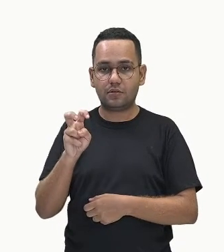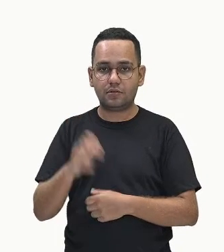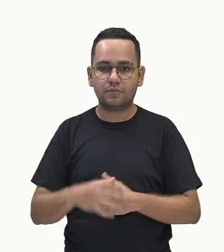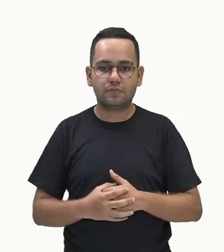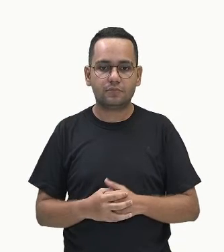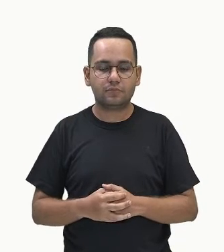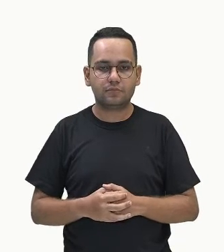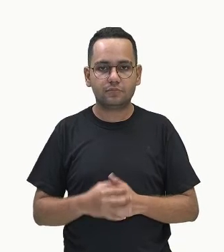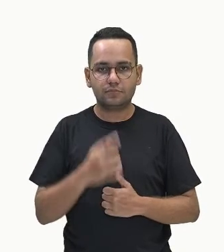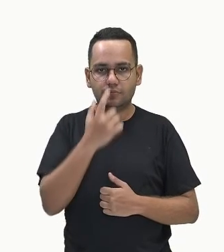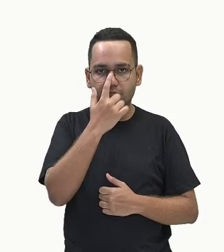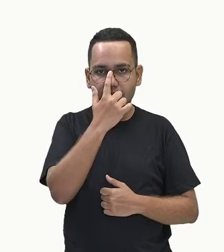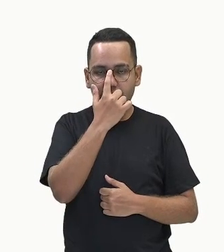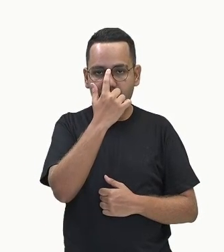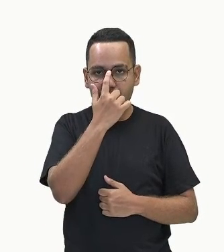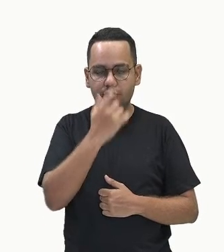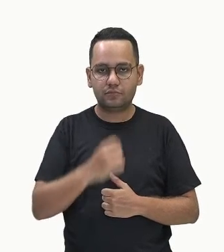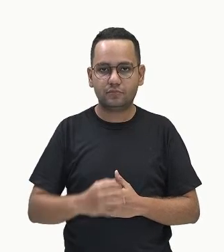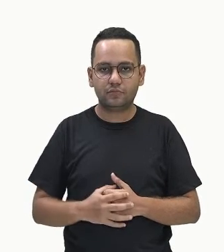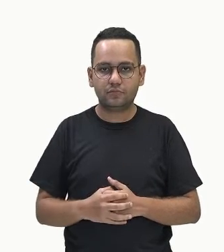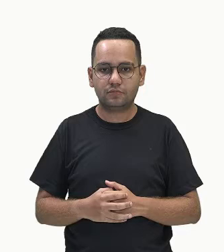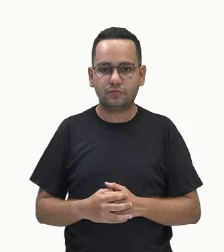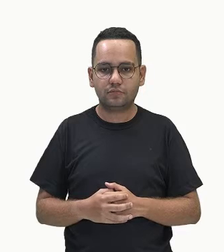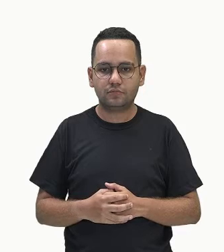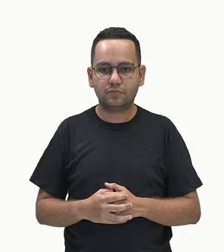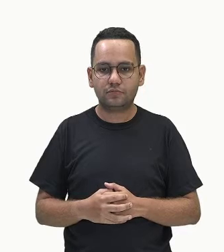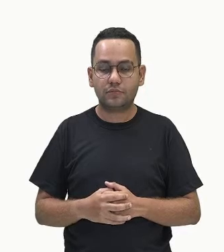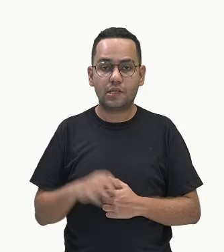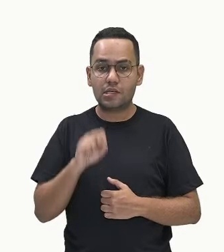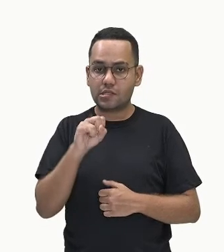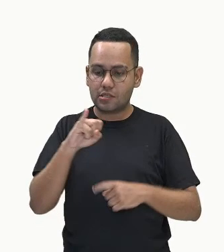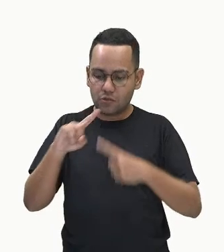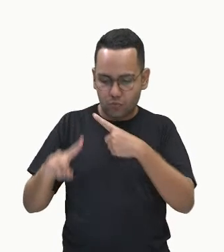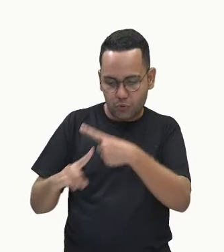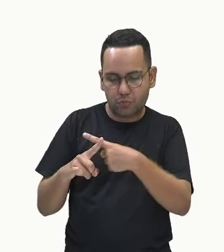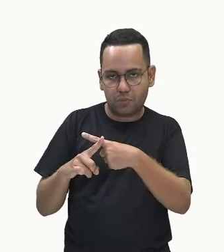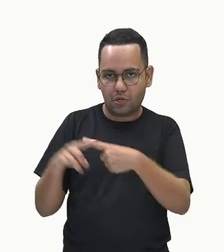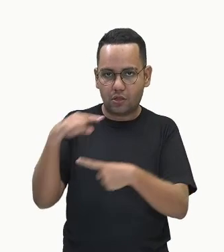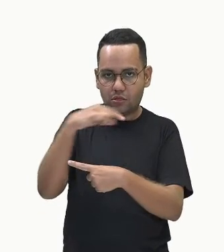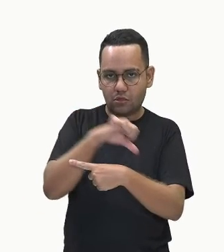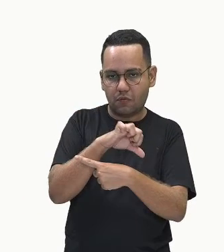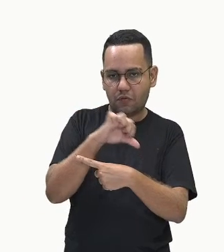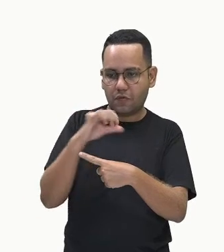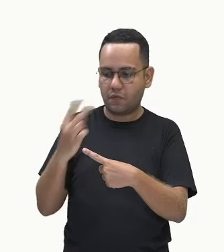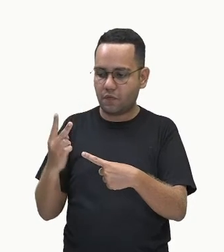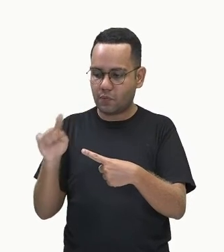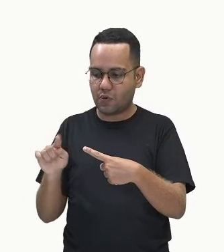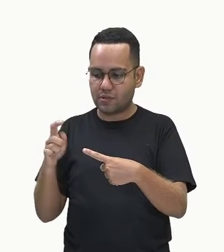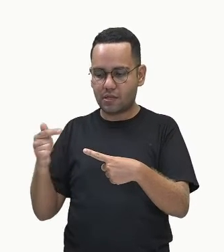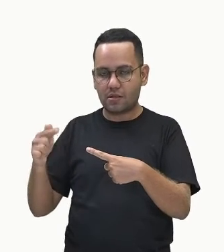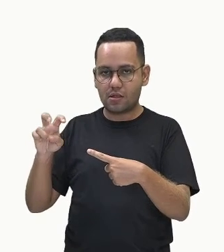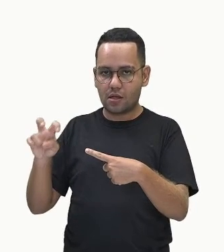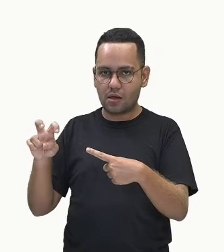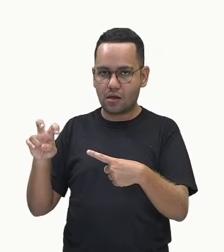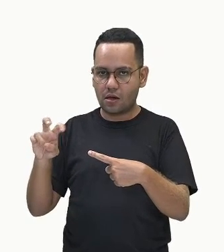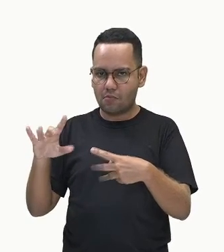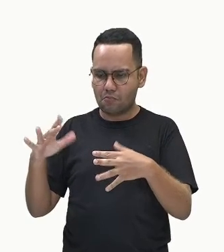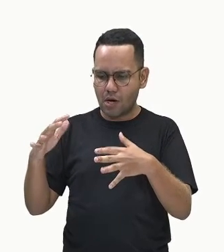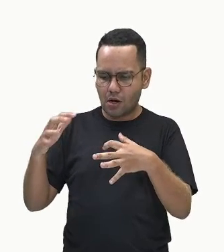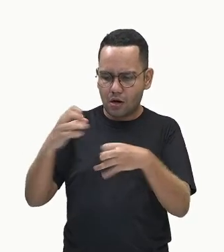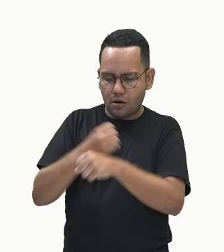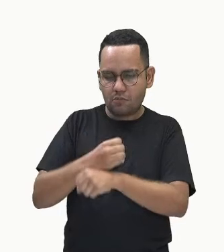2,75, tá? Multiplicando, então, 9 vezes 2,75, eu